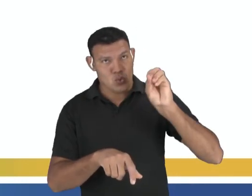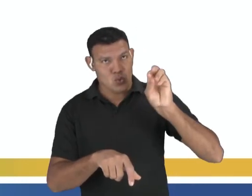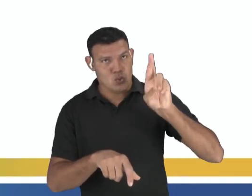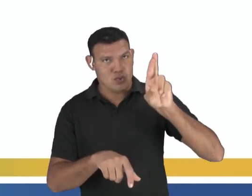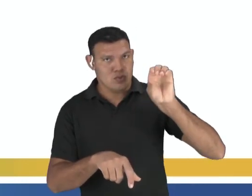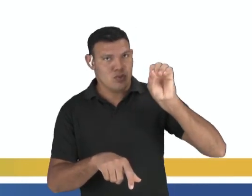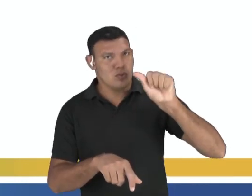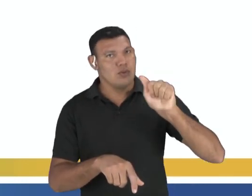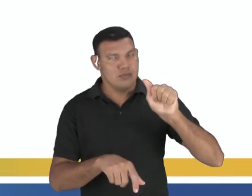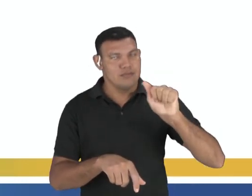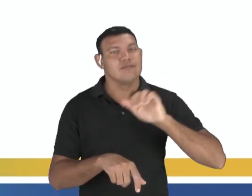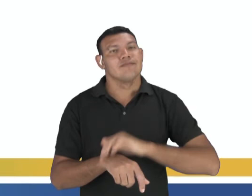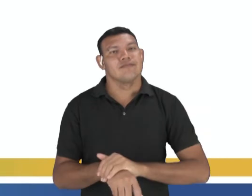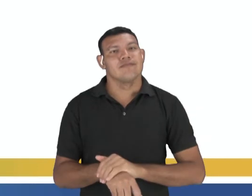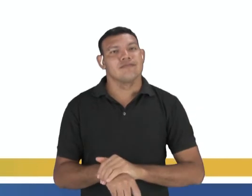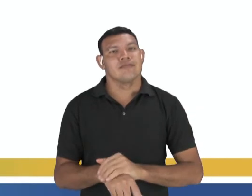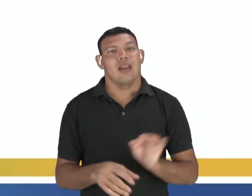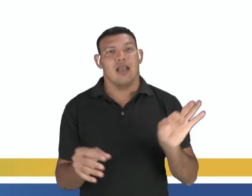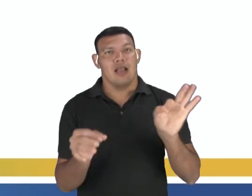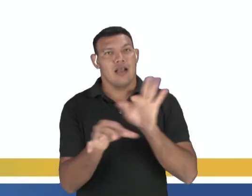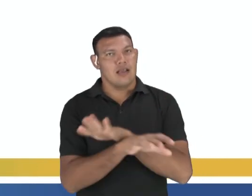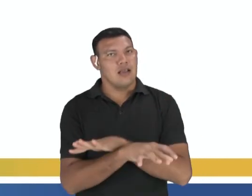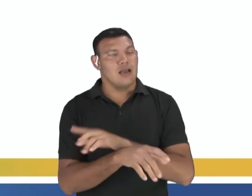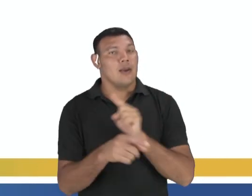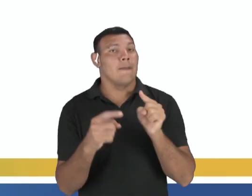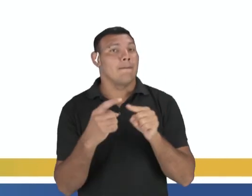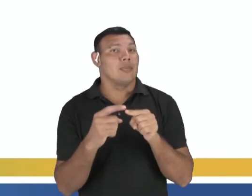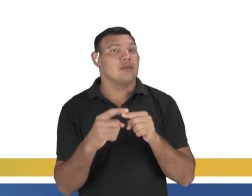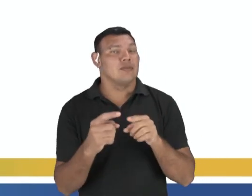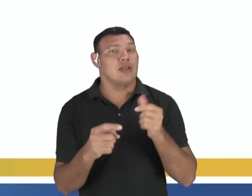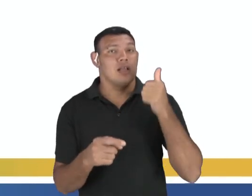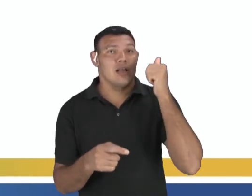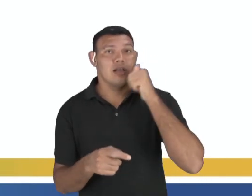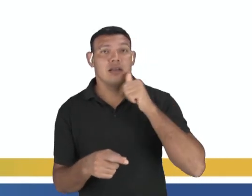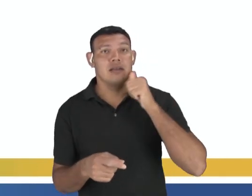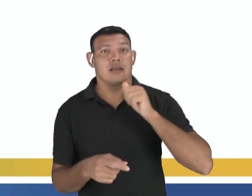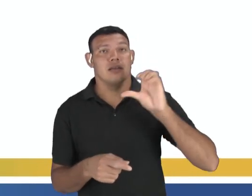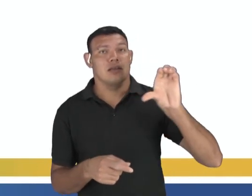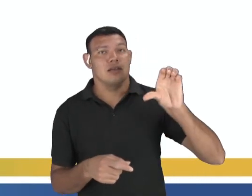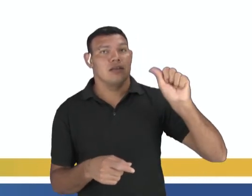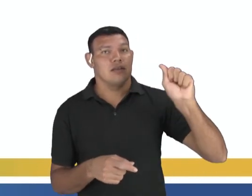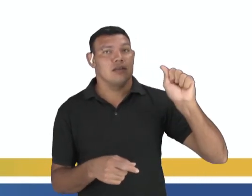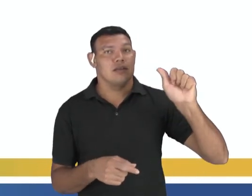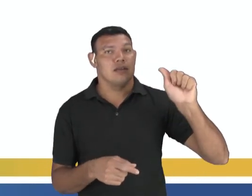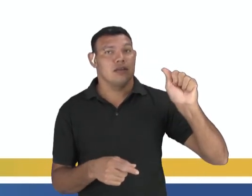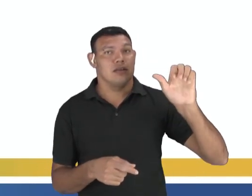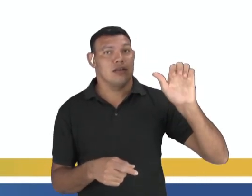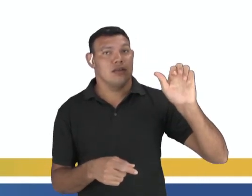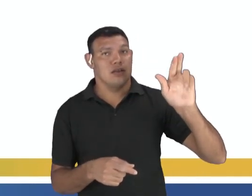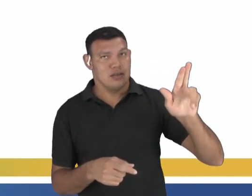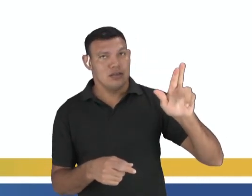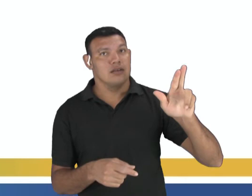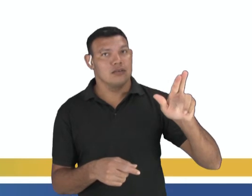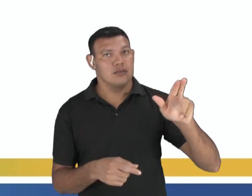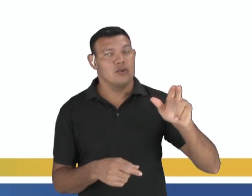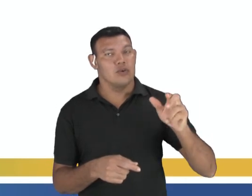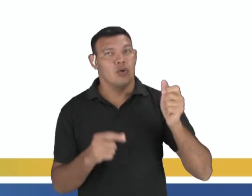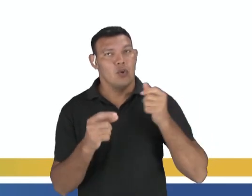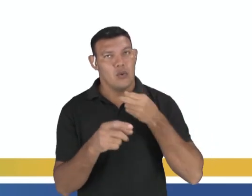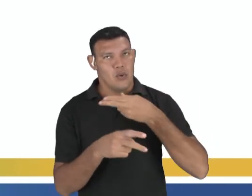coroa agora, aí acabou. Por quê? Porque a Cacau vai ter visto 4 coroas,